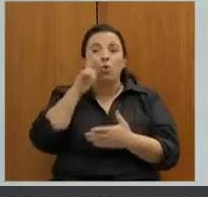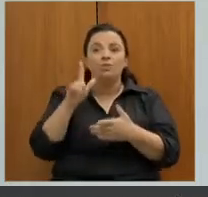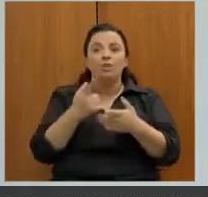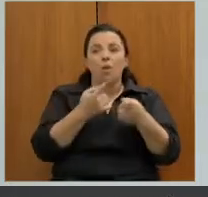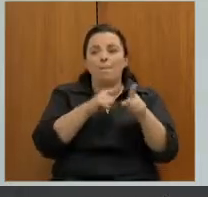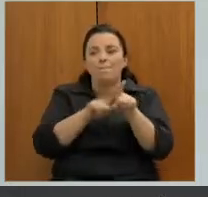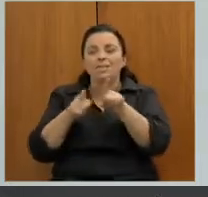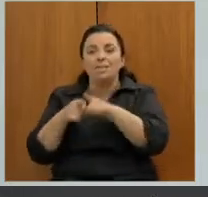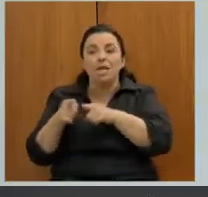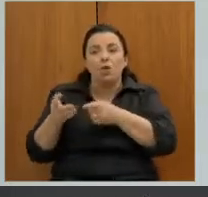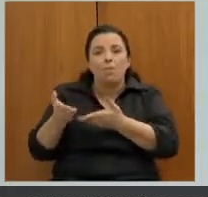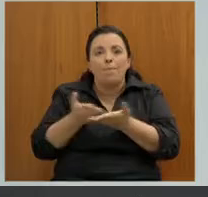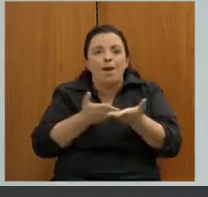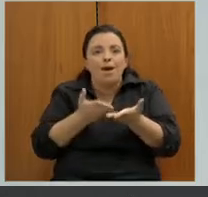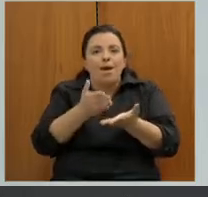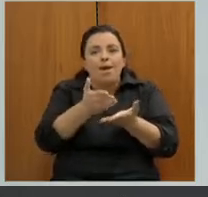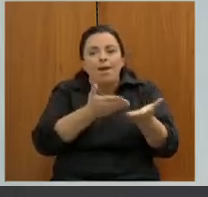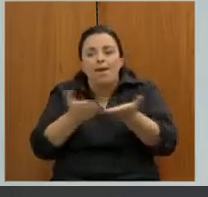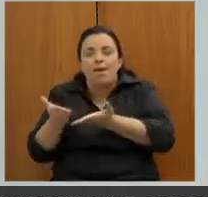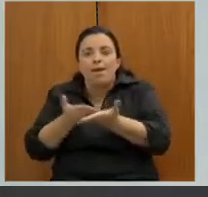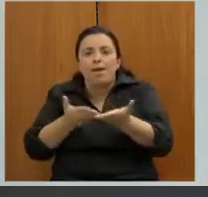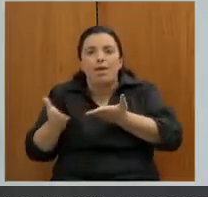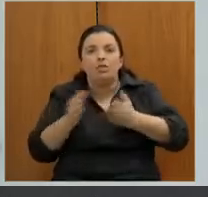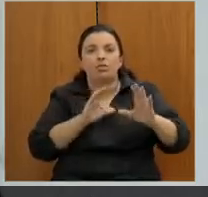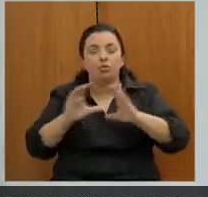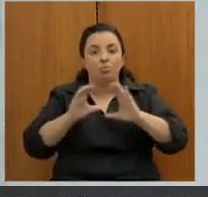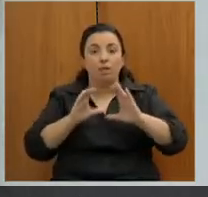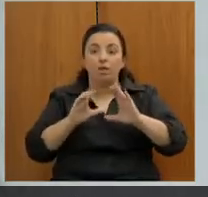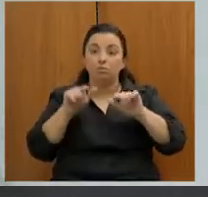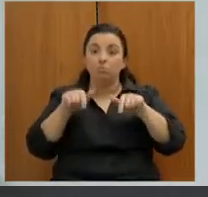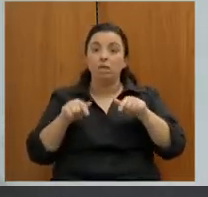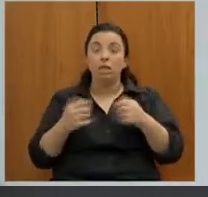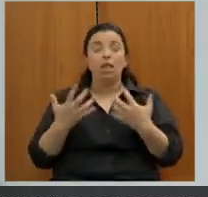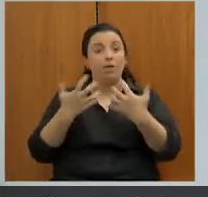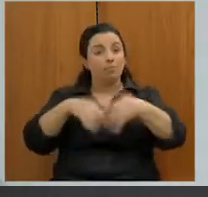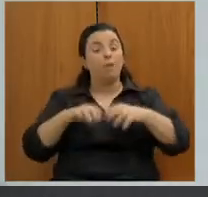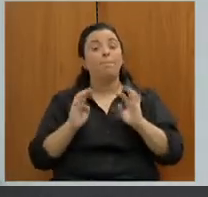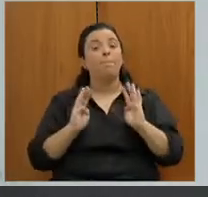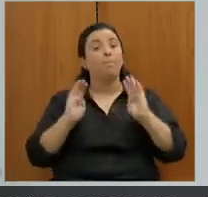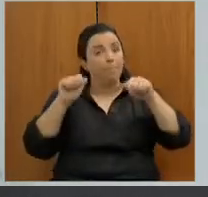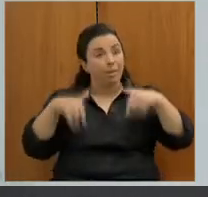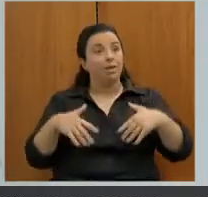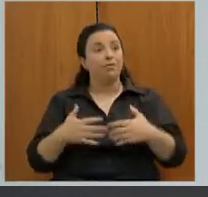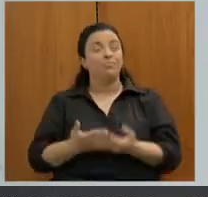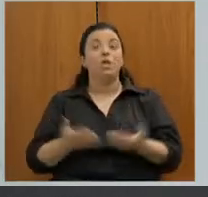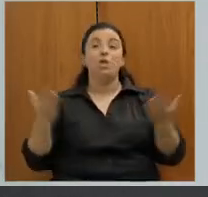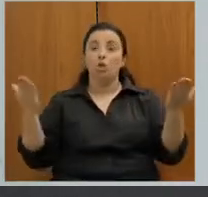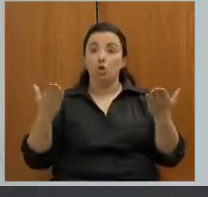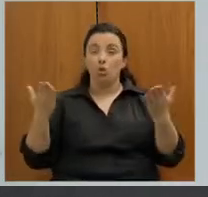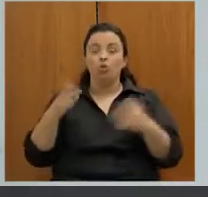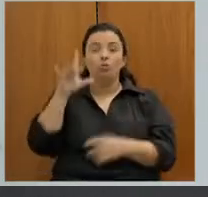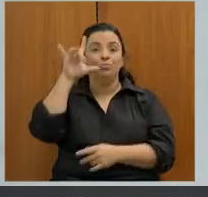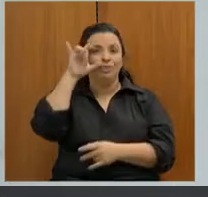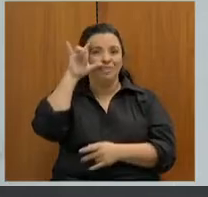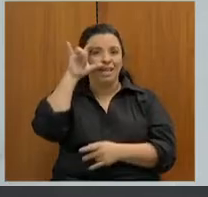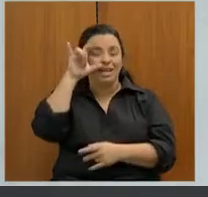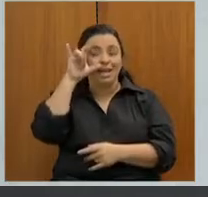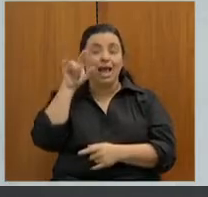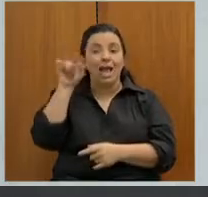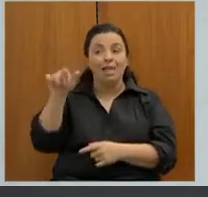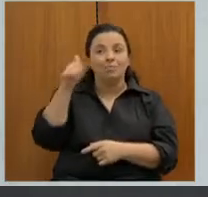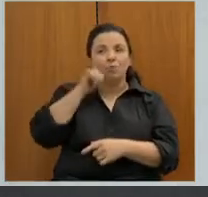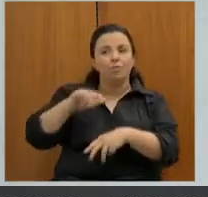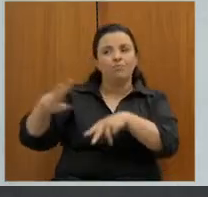comunicação e que ela funciona muito bem e hoje através do meu Instagram eu dou ó aí essas